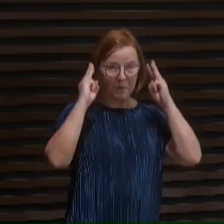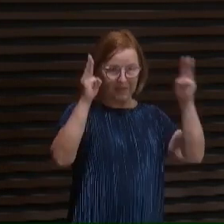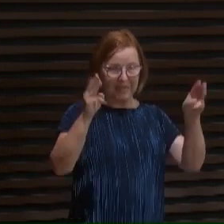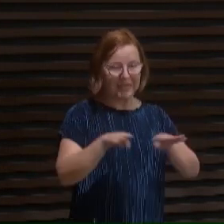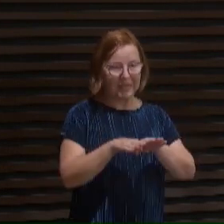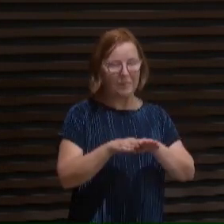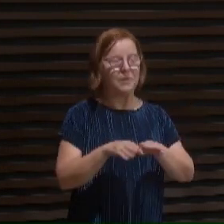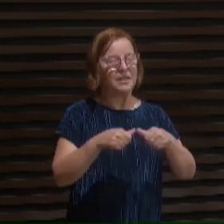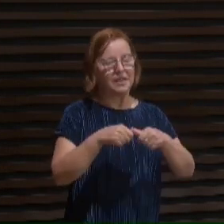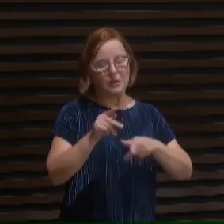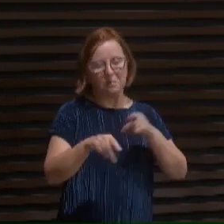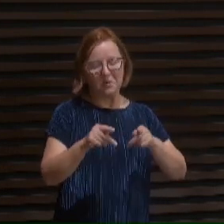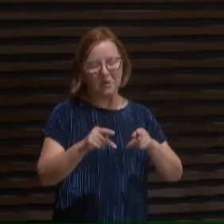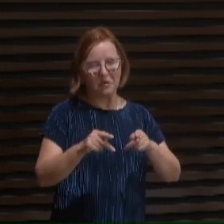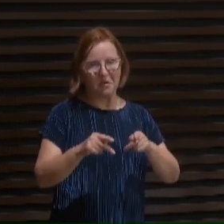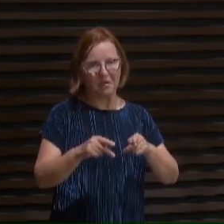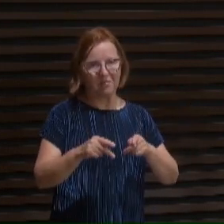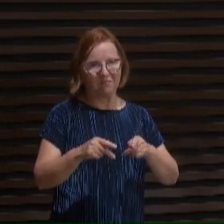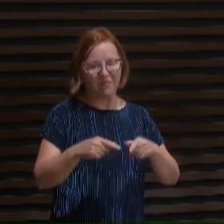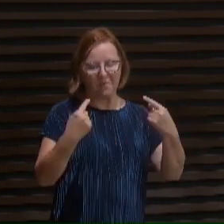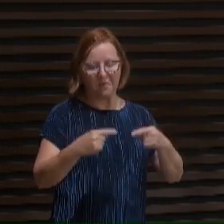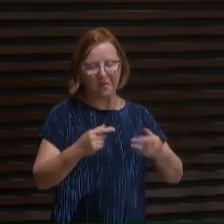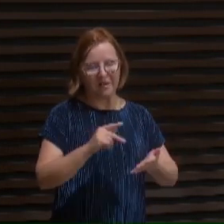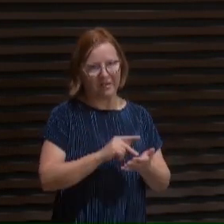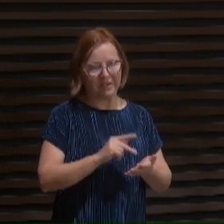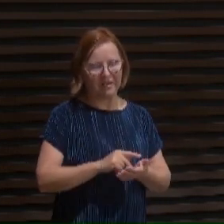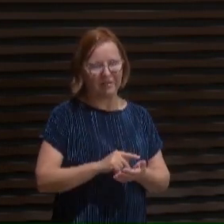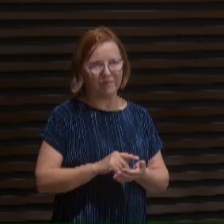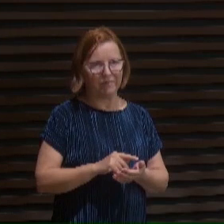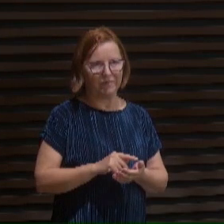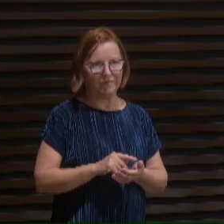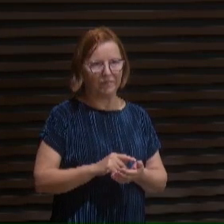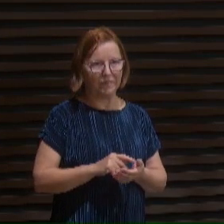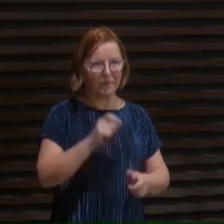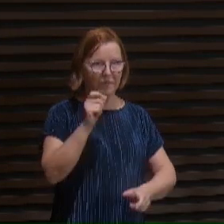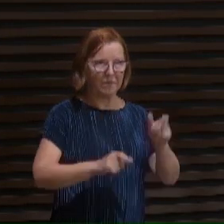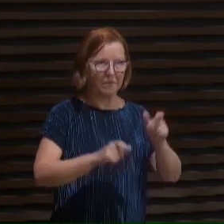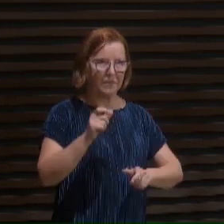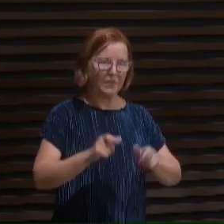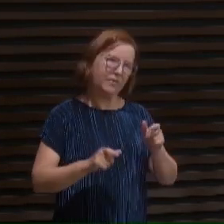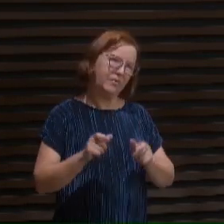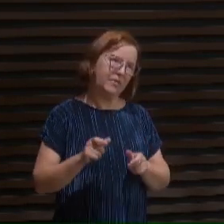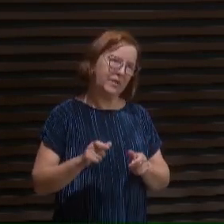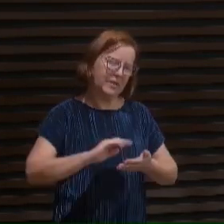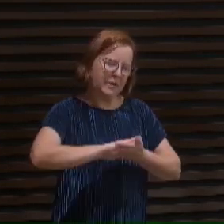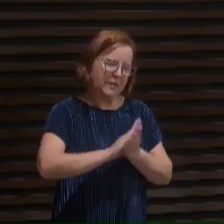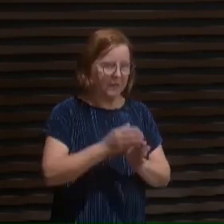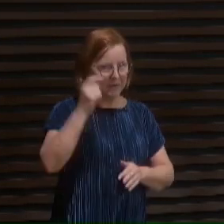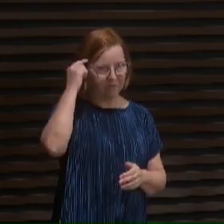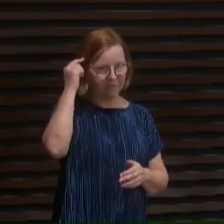resistem à verdade. São homens todo corrompidos na